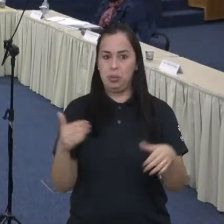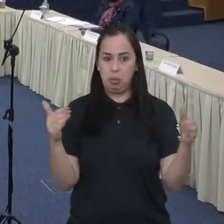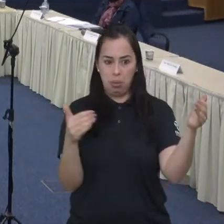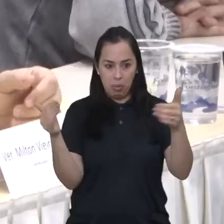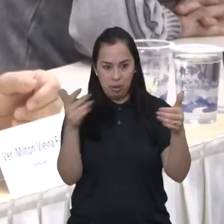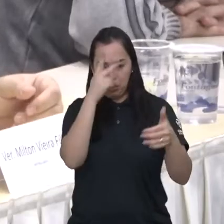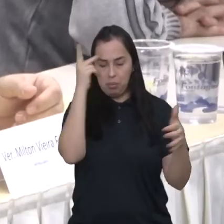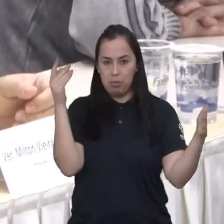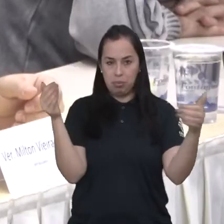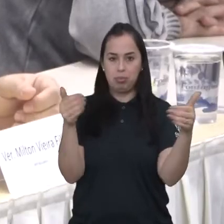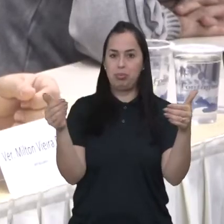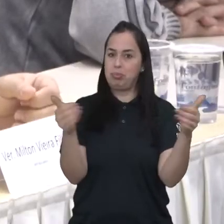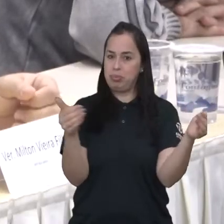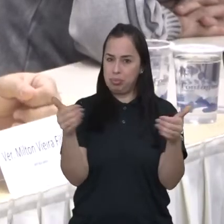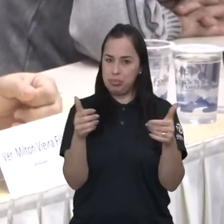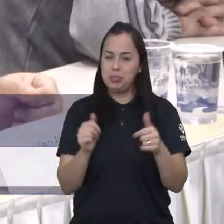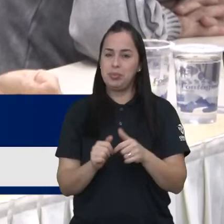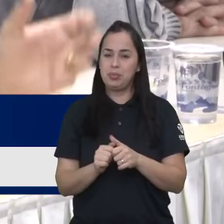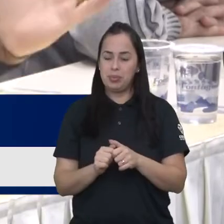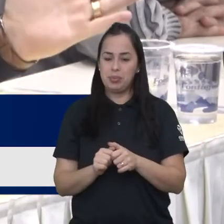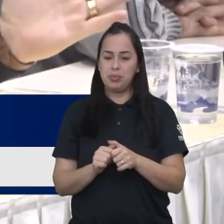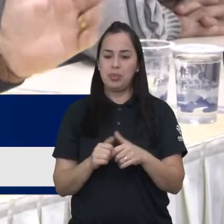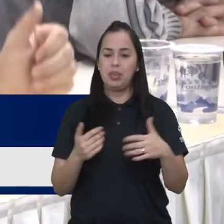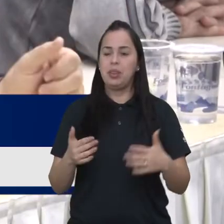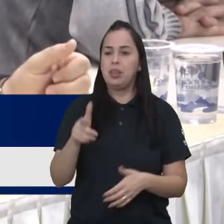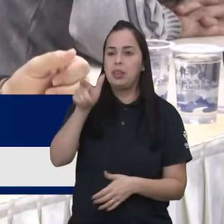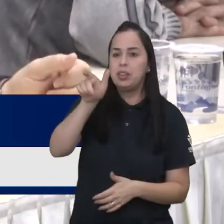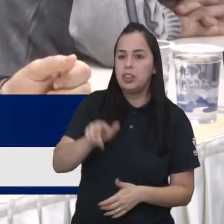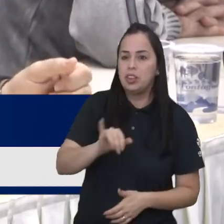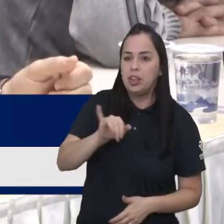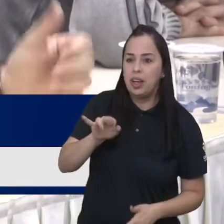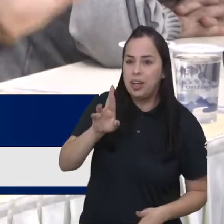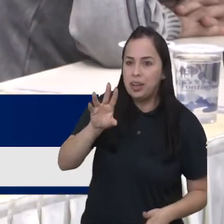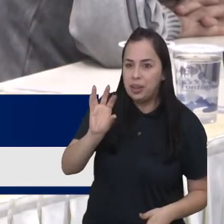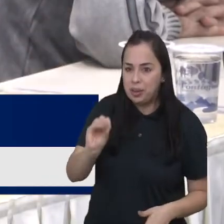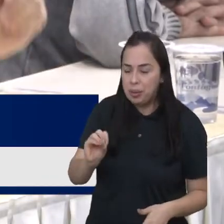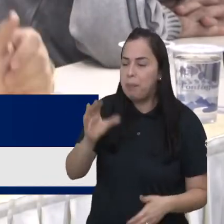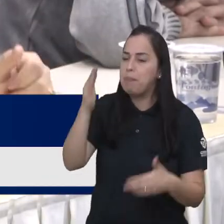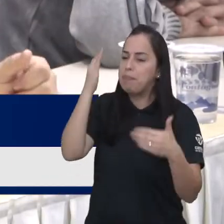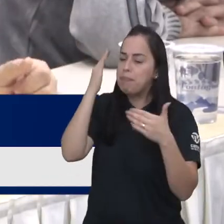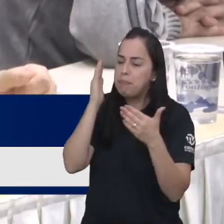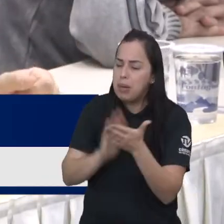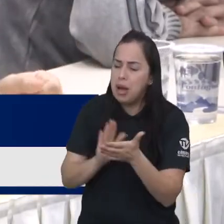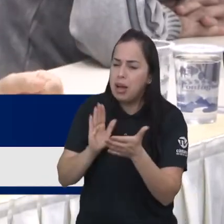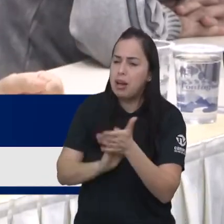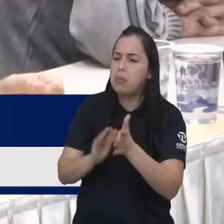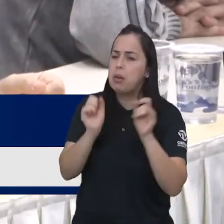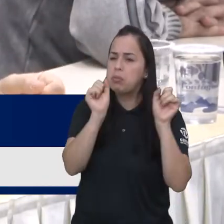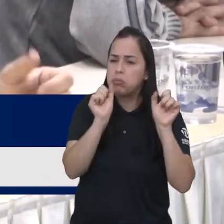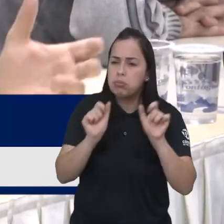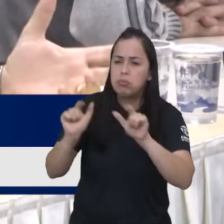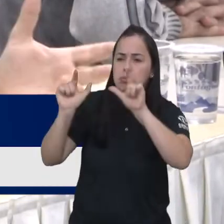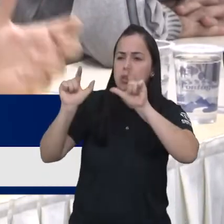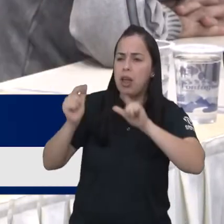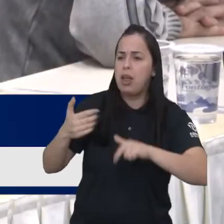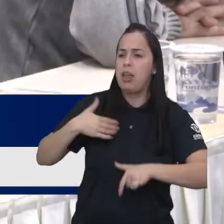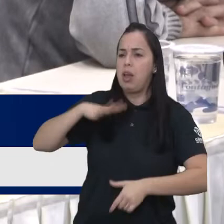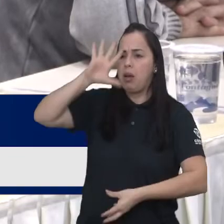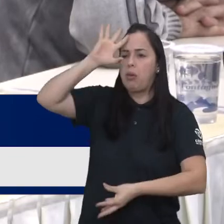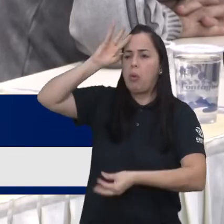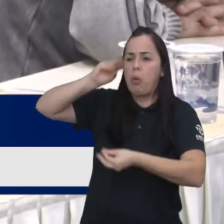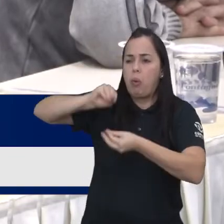mais pessoas participando, acredito. Doutor Jairo, parabéns pela apresentação que o senhor fez, nos